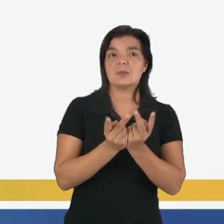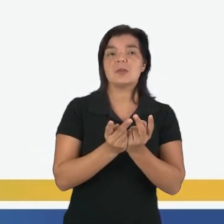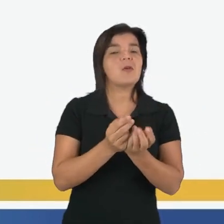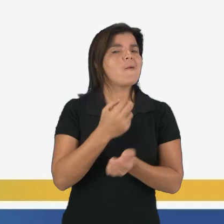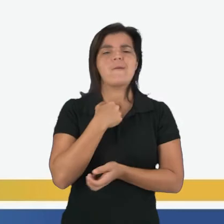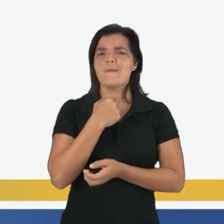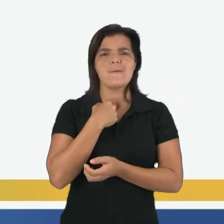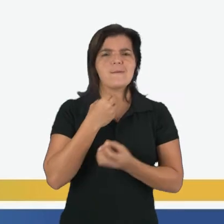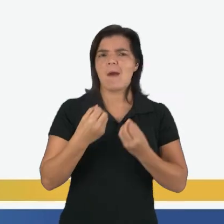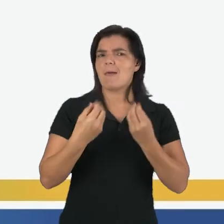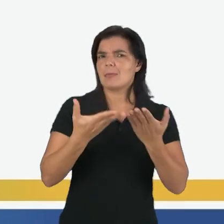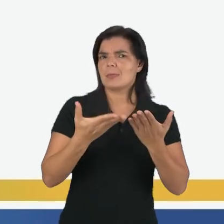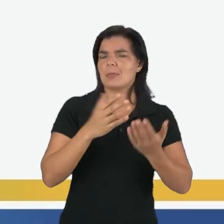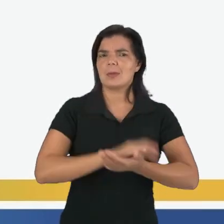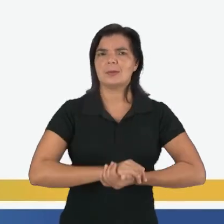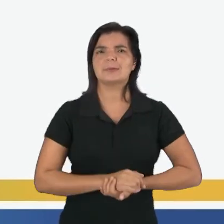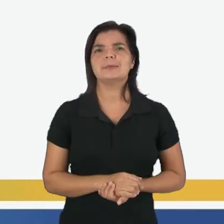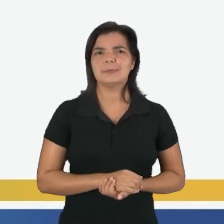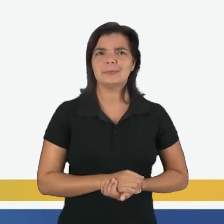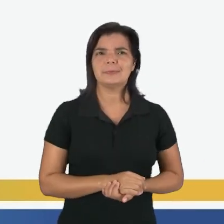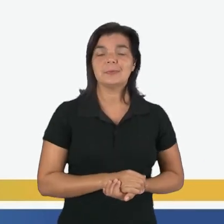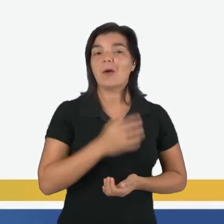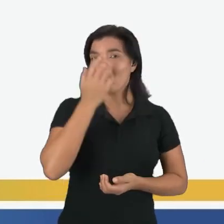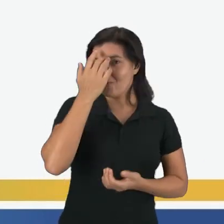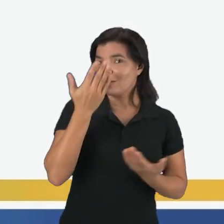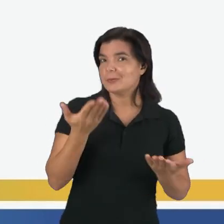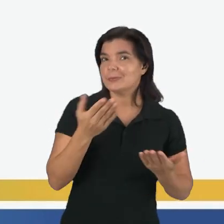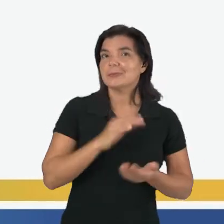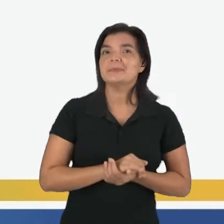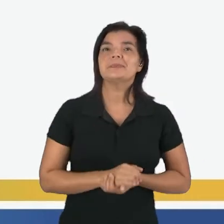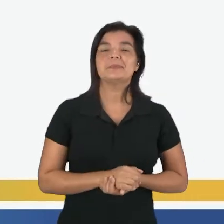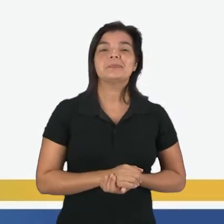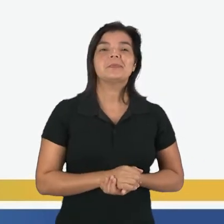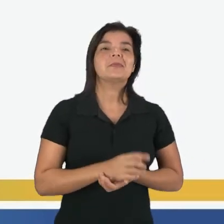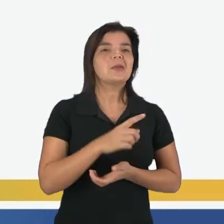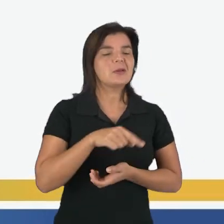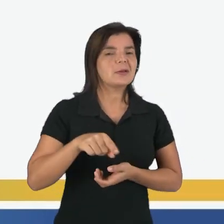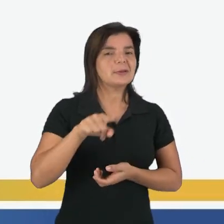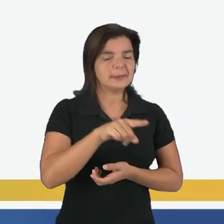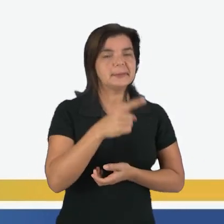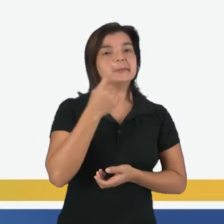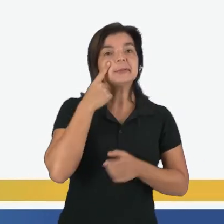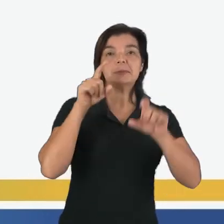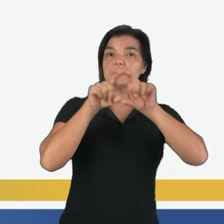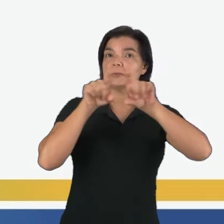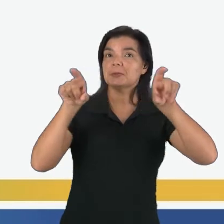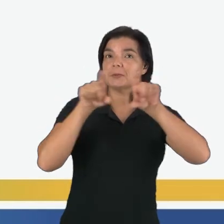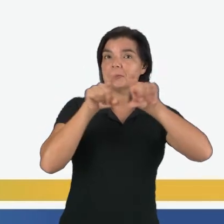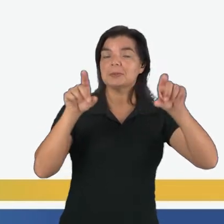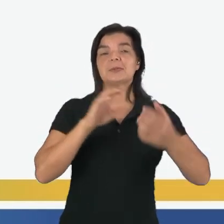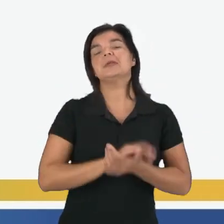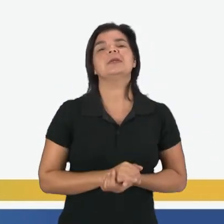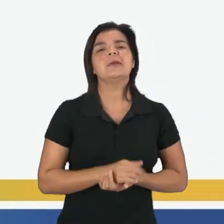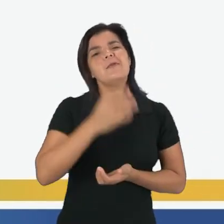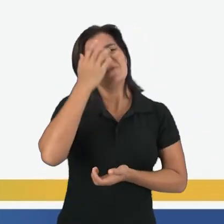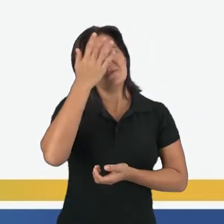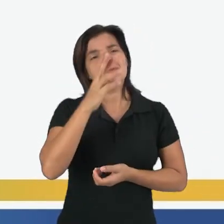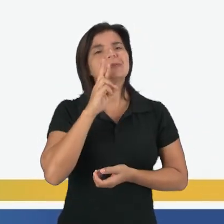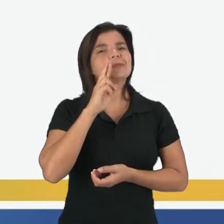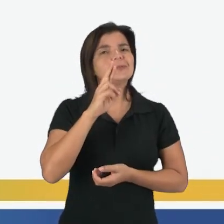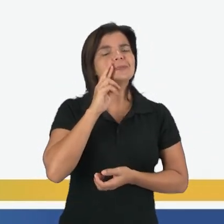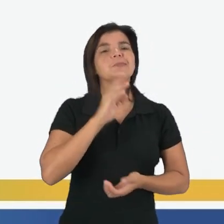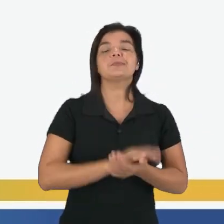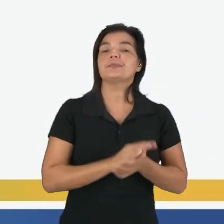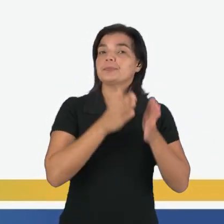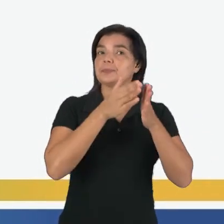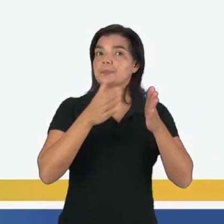disse que não fazia entrega? Tá fácil, né? Então, vocês observem aí a tirinha, que vai ficar fácil responder. Então, vamos